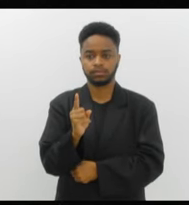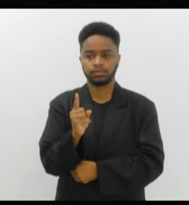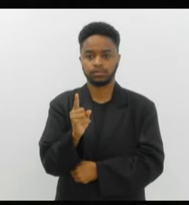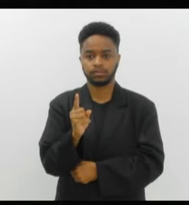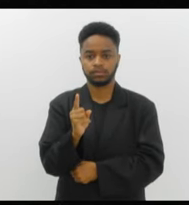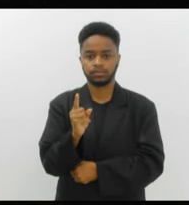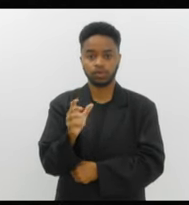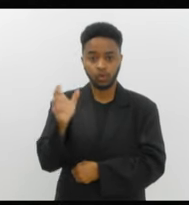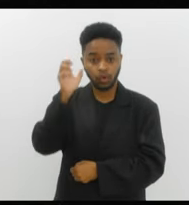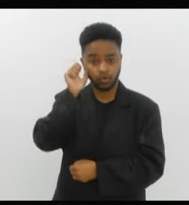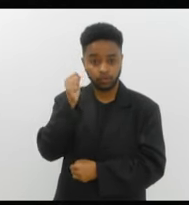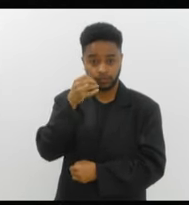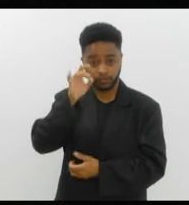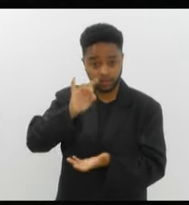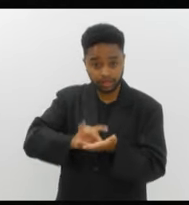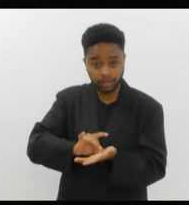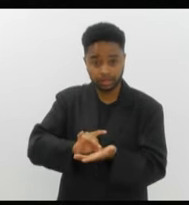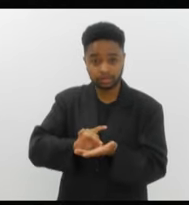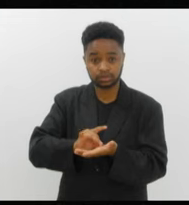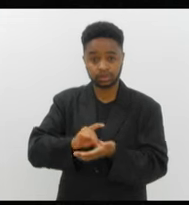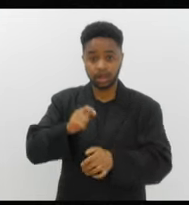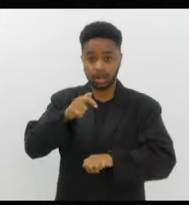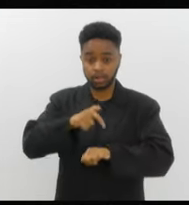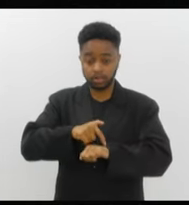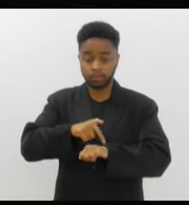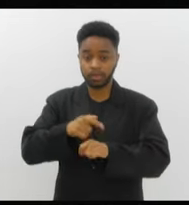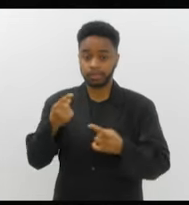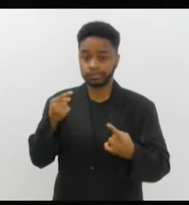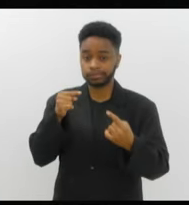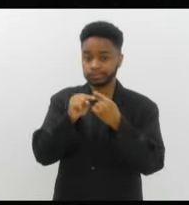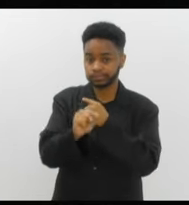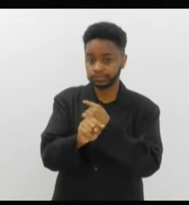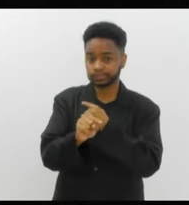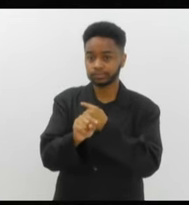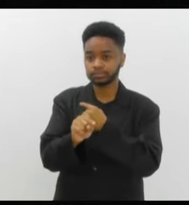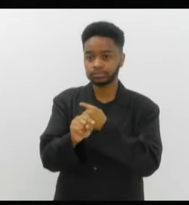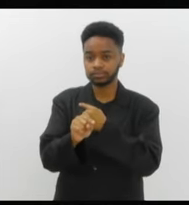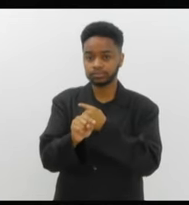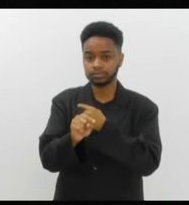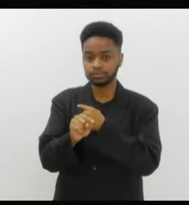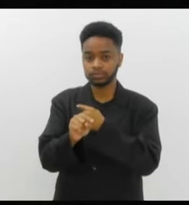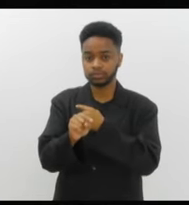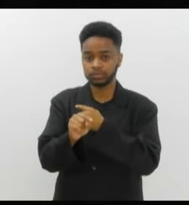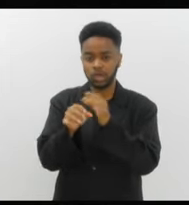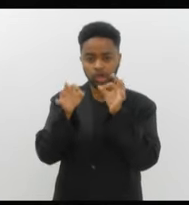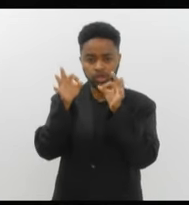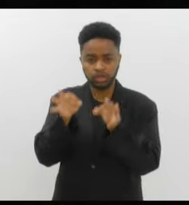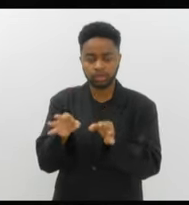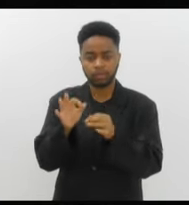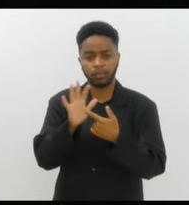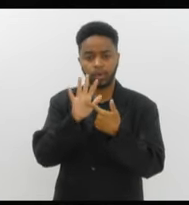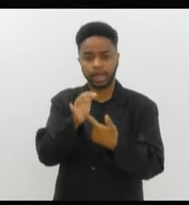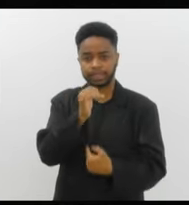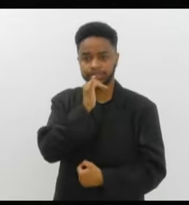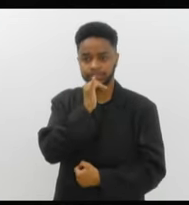ouvir a verdade, quando foi contraditado de maneira exemplar